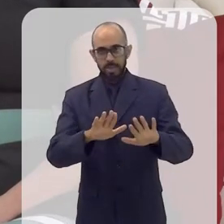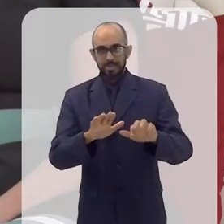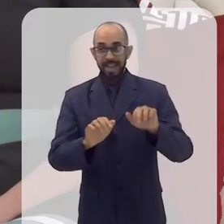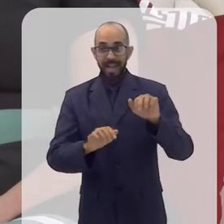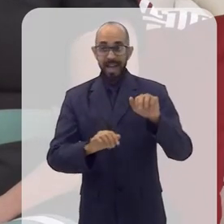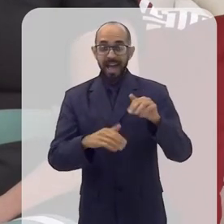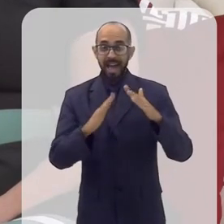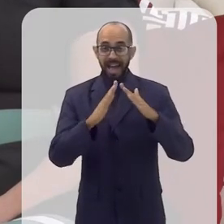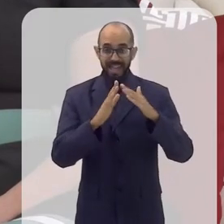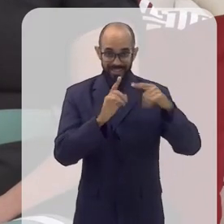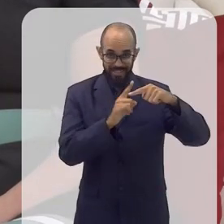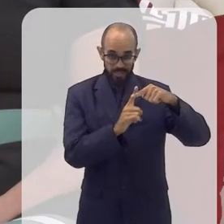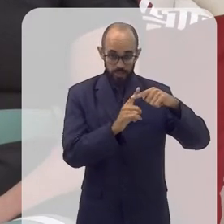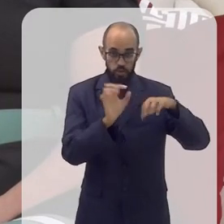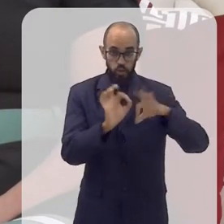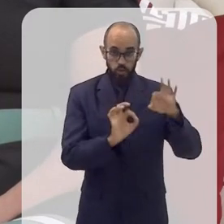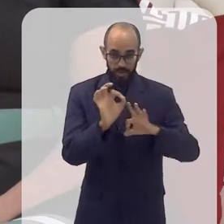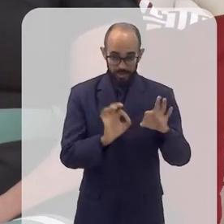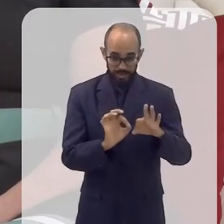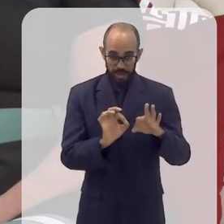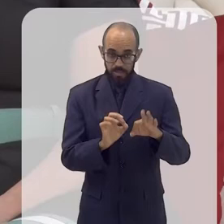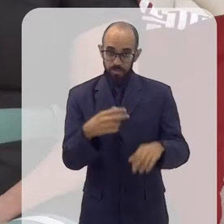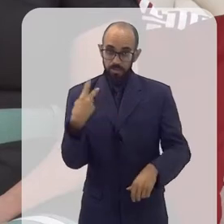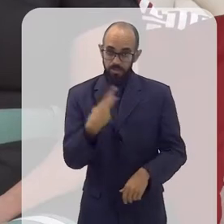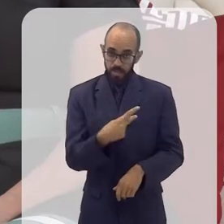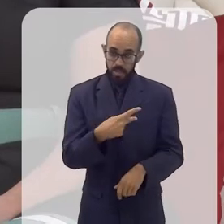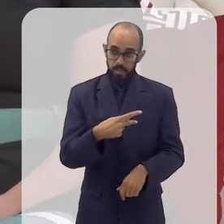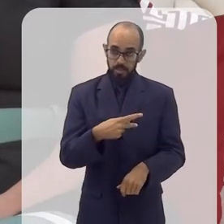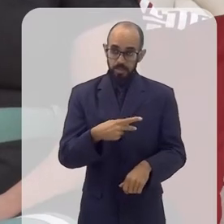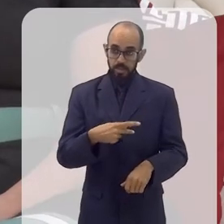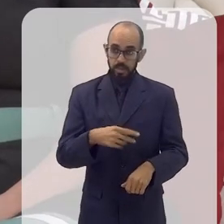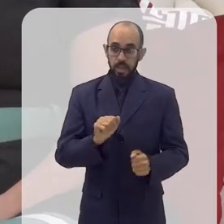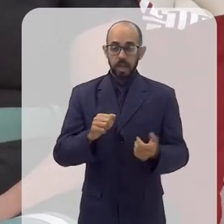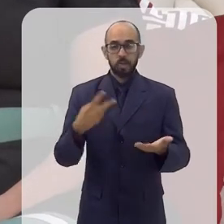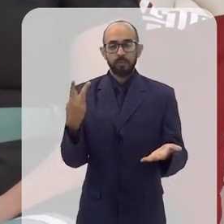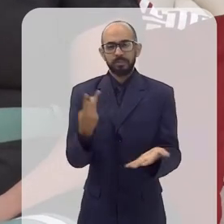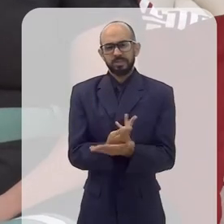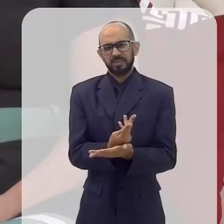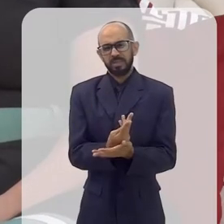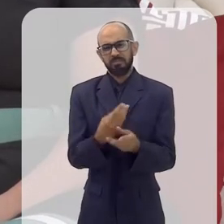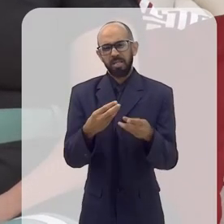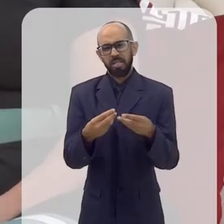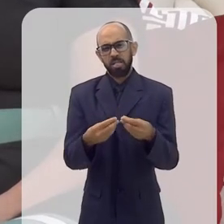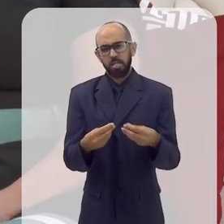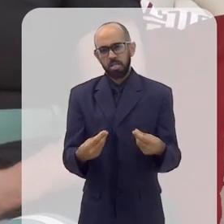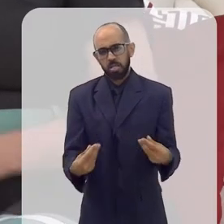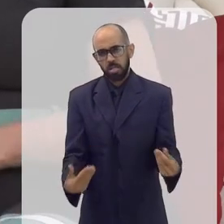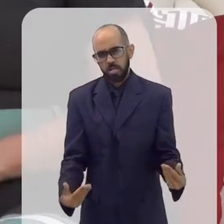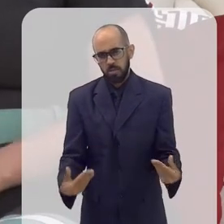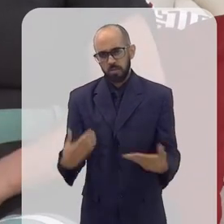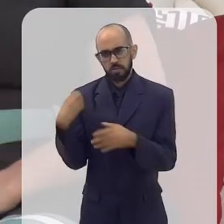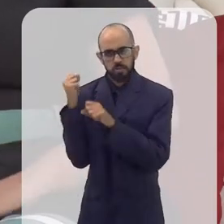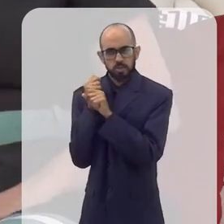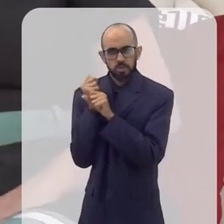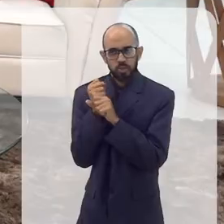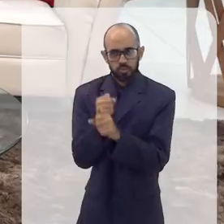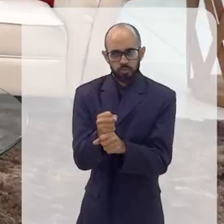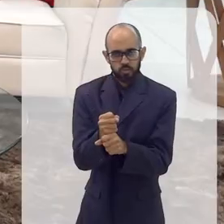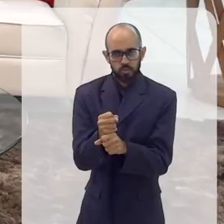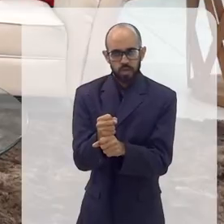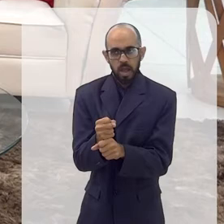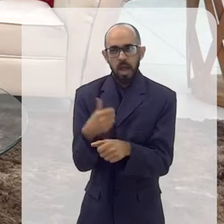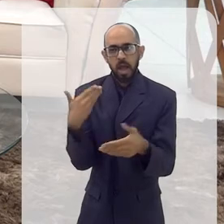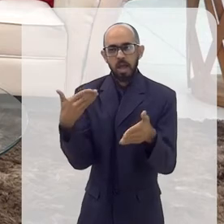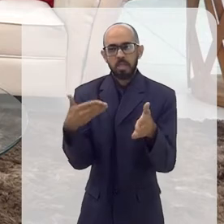a Igreja de Cristo, que foi organizada por ele naquela época, ela sofreu uma deterioração ao longo dos tempos.